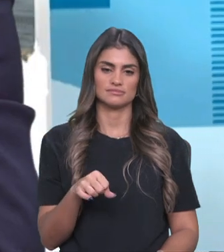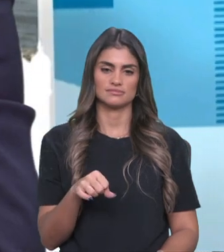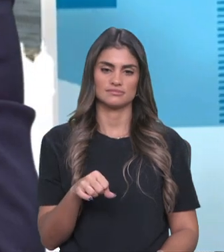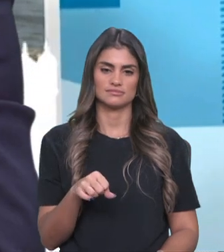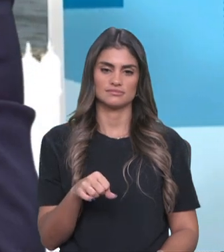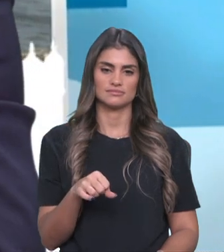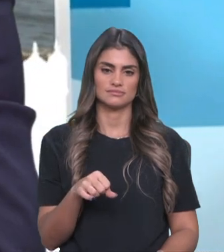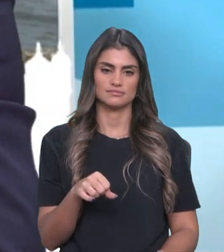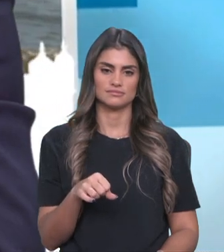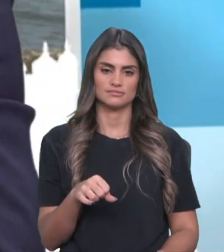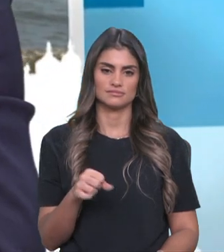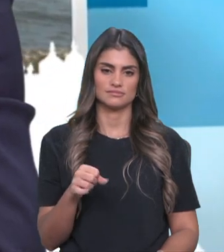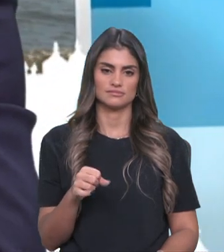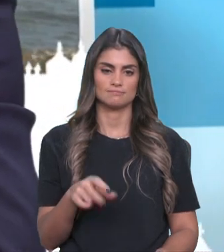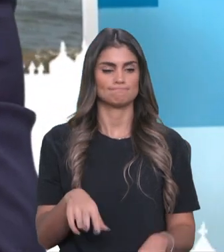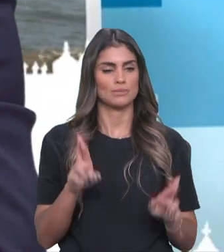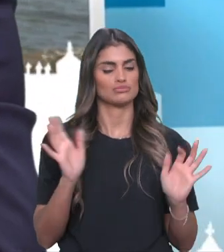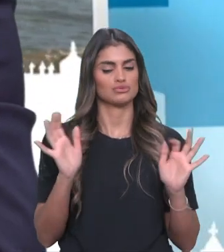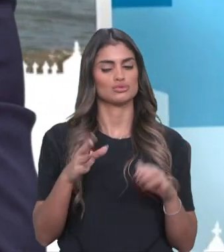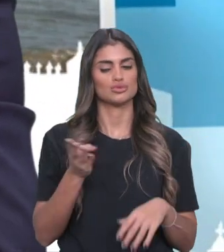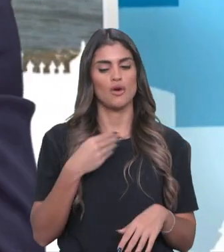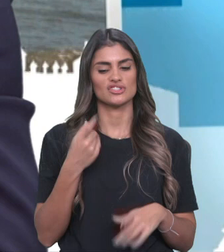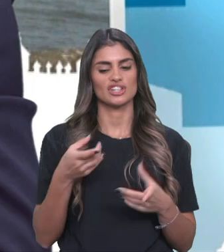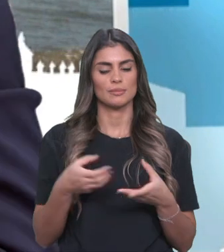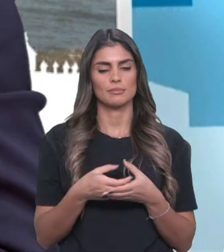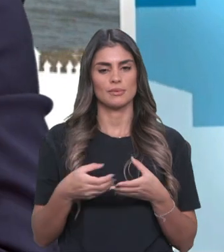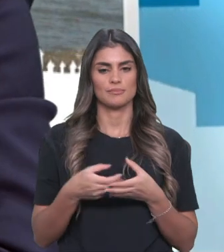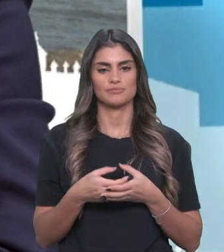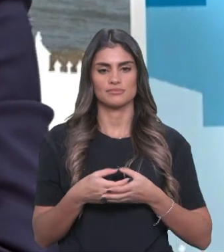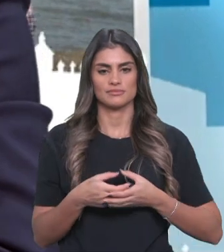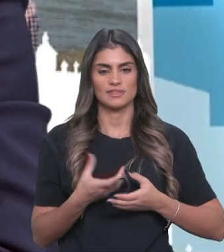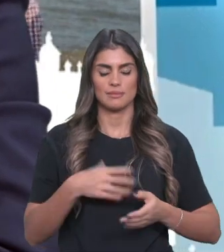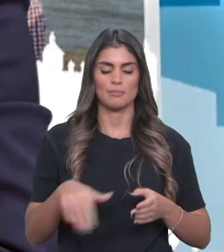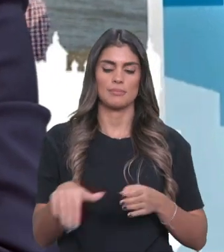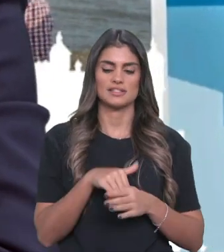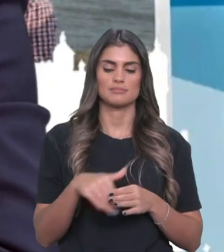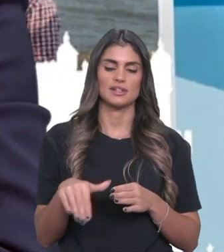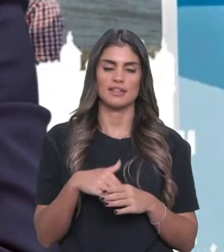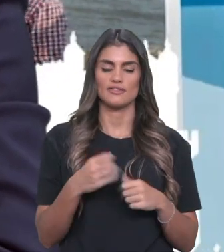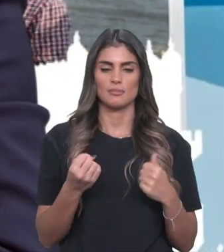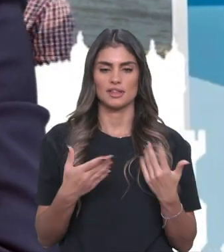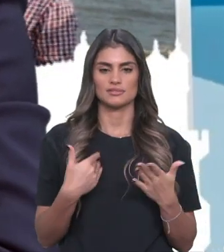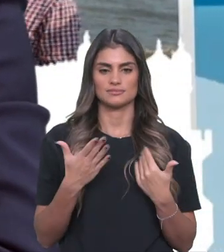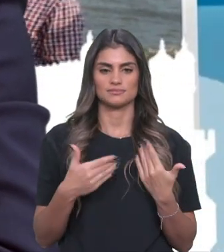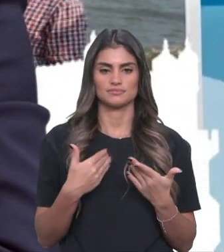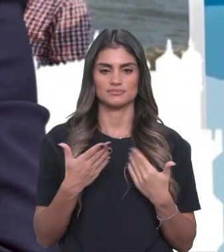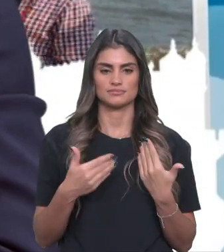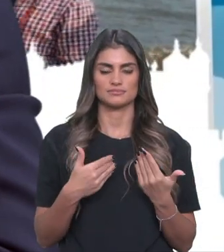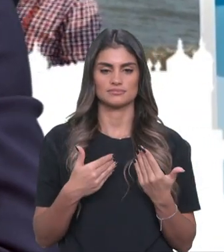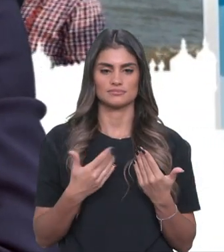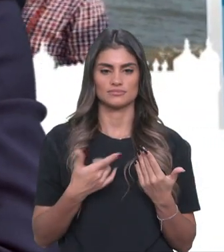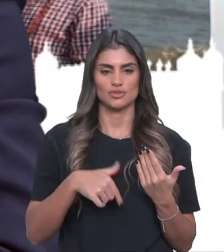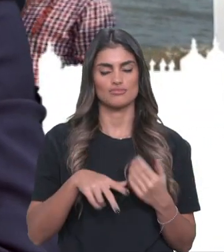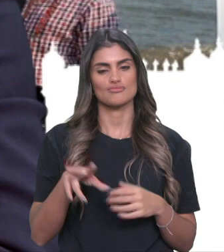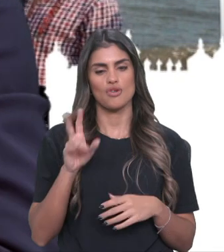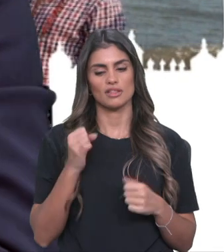muito com os jovens e nesta equipa também queremos que eles participem ativamente e para isso também os estamos a